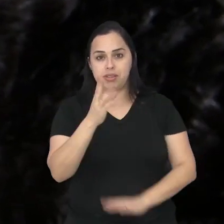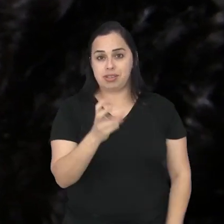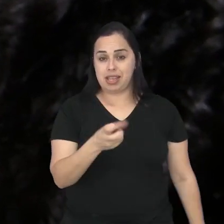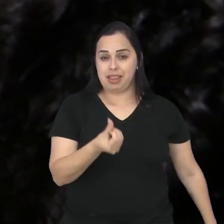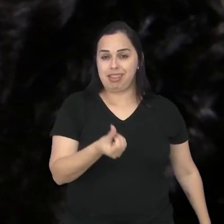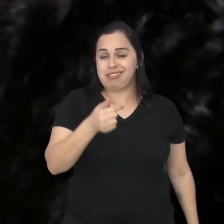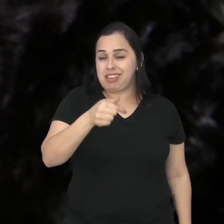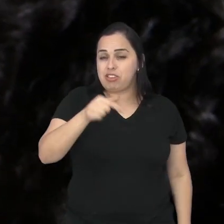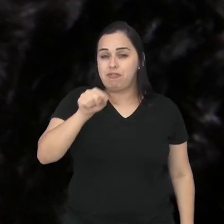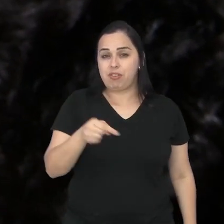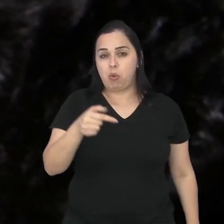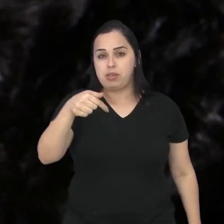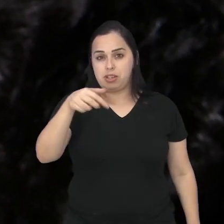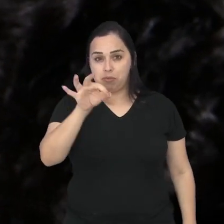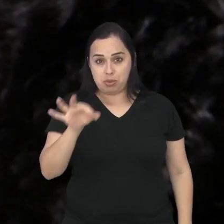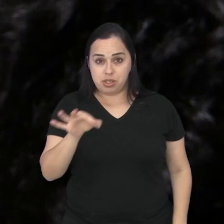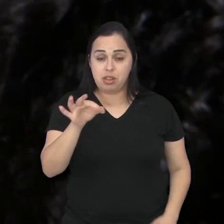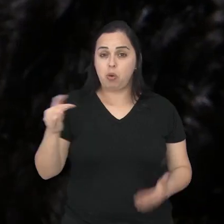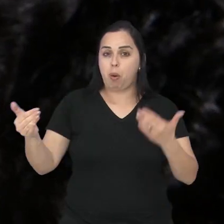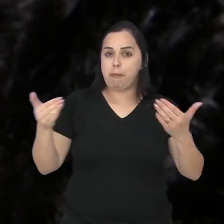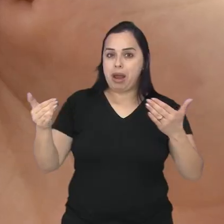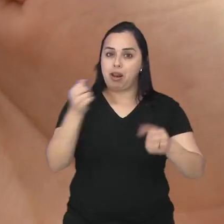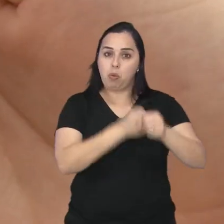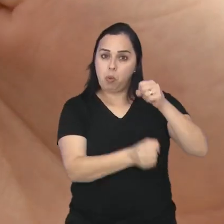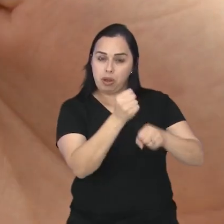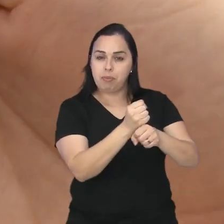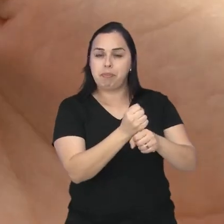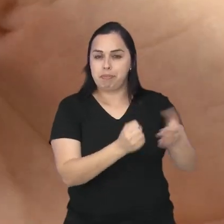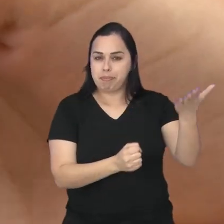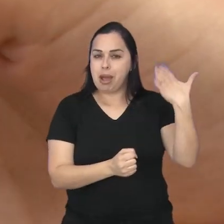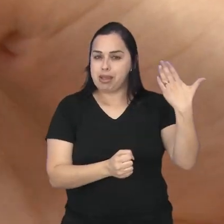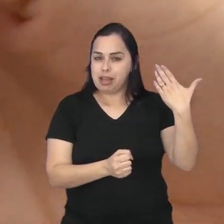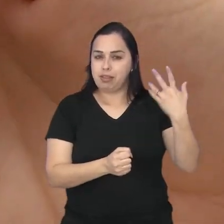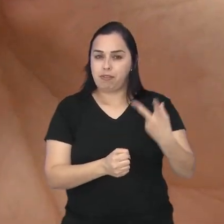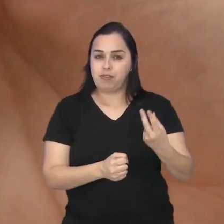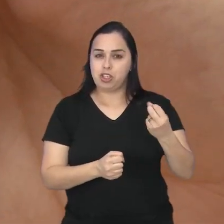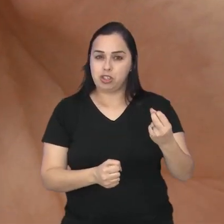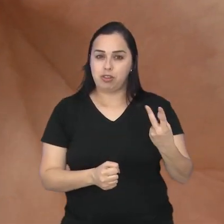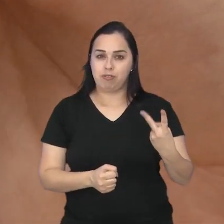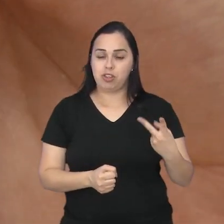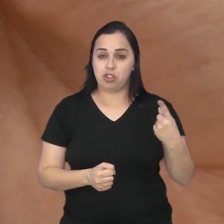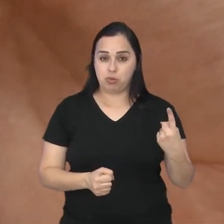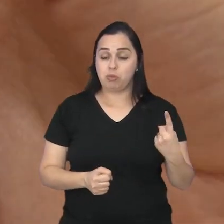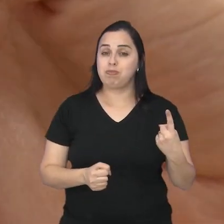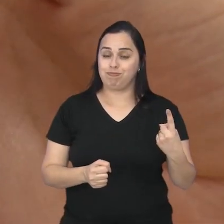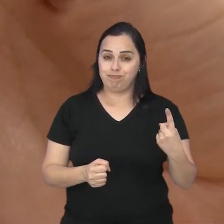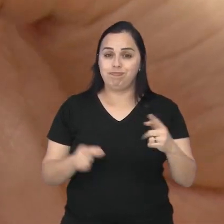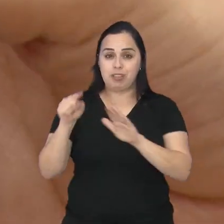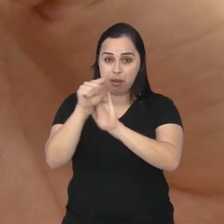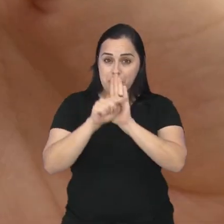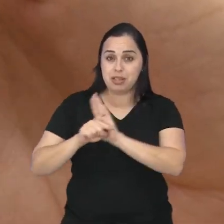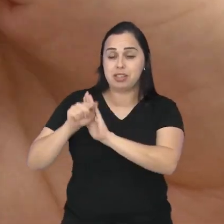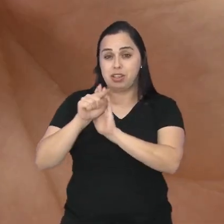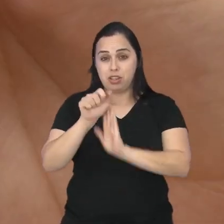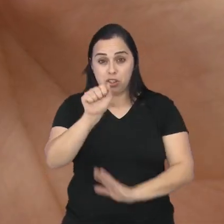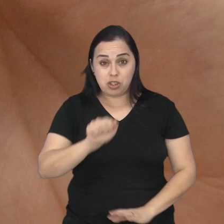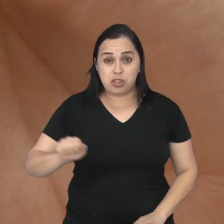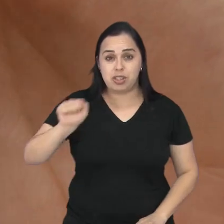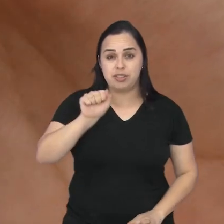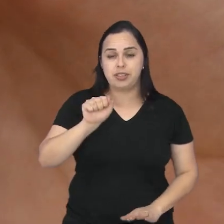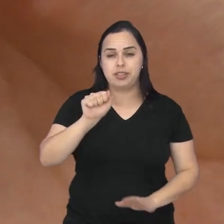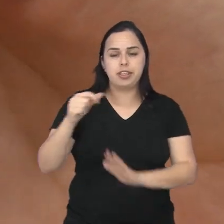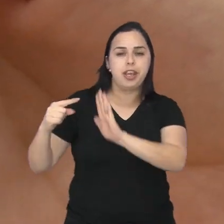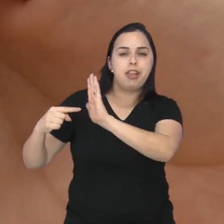uns 67,7% no ano passado na comparação com 2021 os dados são da ceifernet